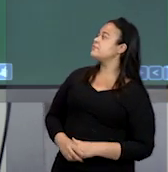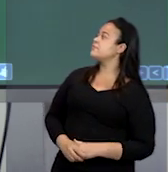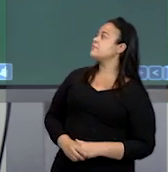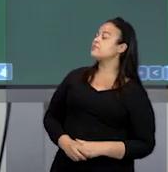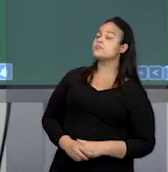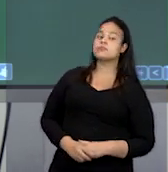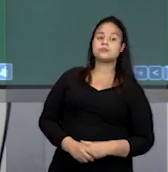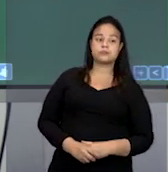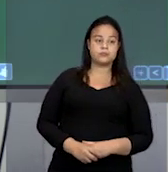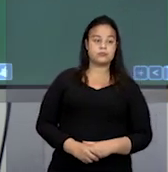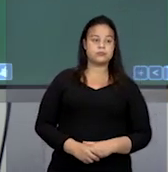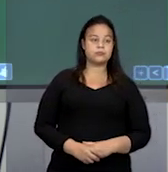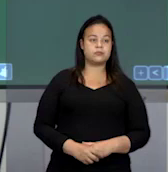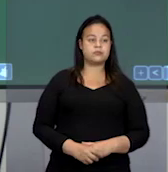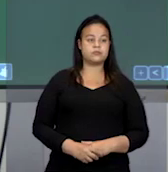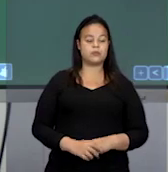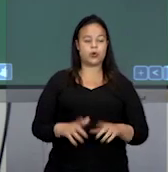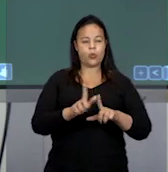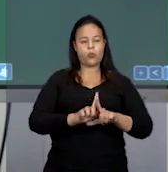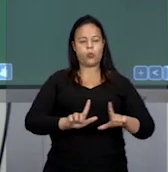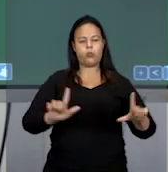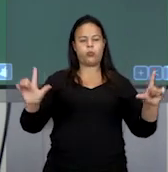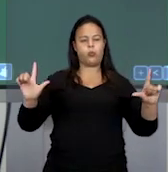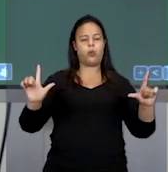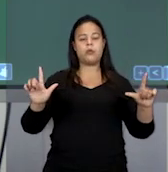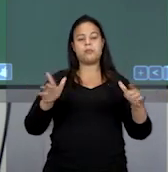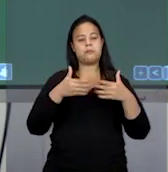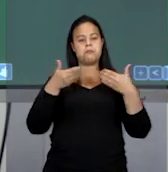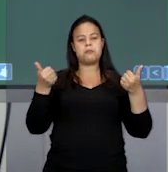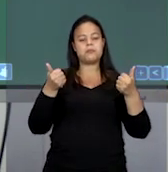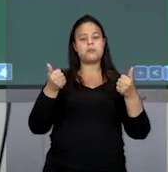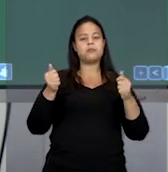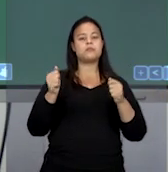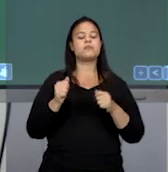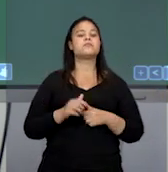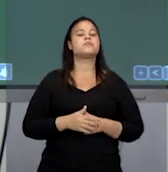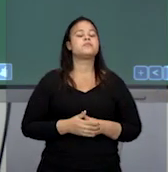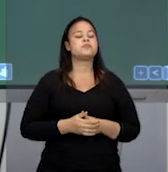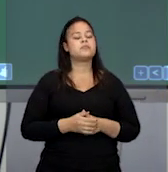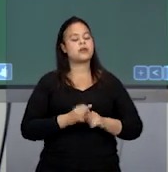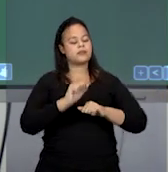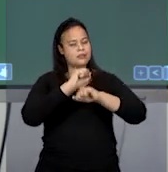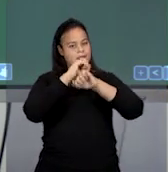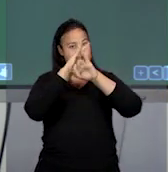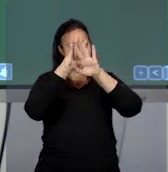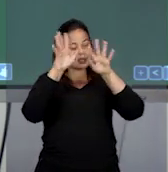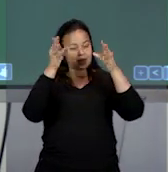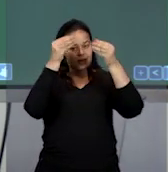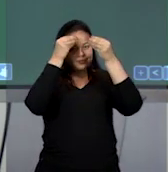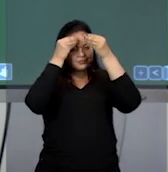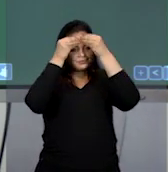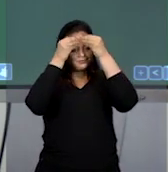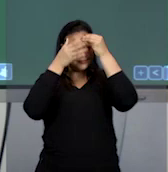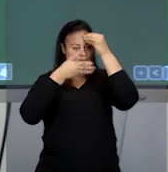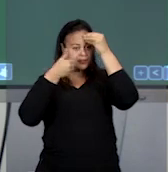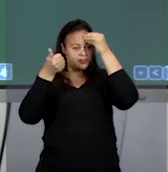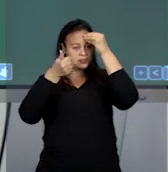Esse quadro de Pinet ele é maior para a gente fazer mesmo, mas ele vai dar para a gente ter uma noção aqui de como que vai fazer.